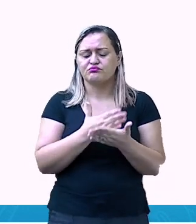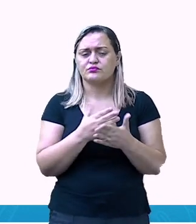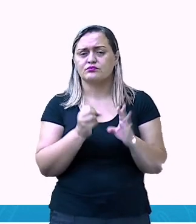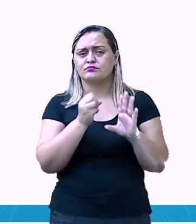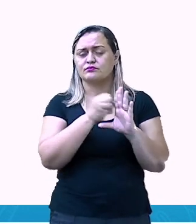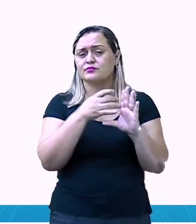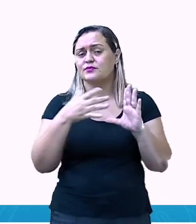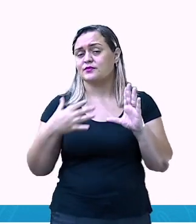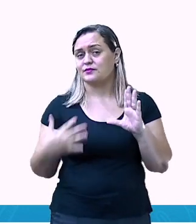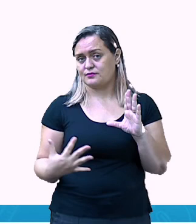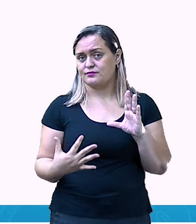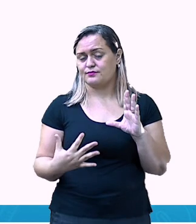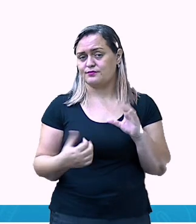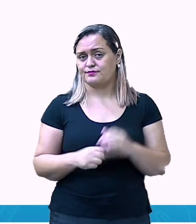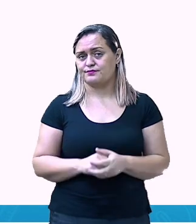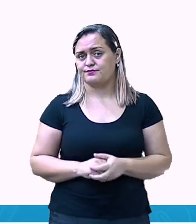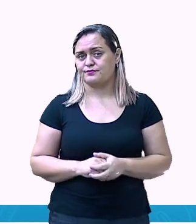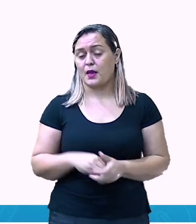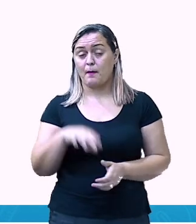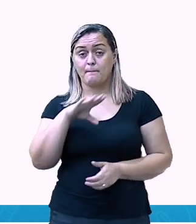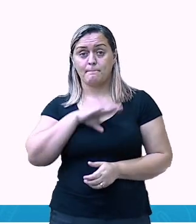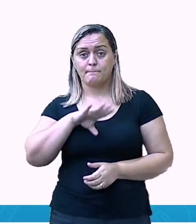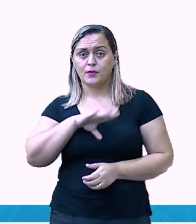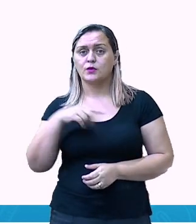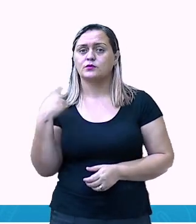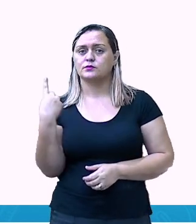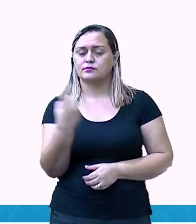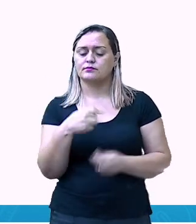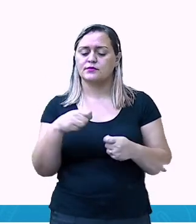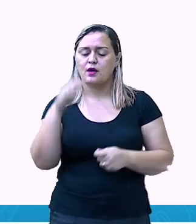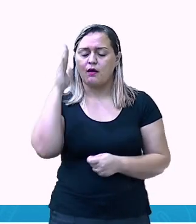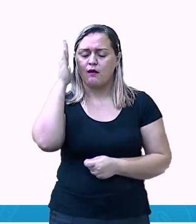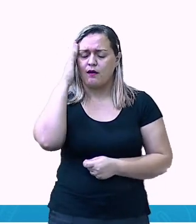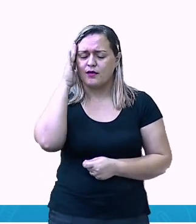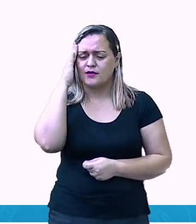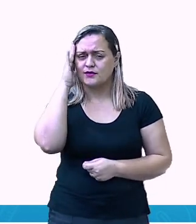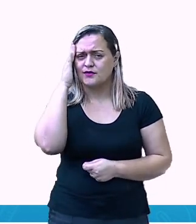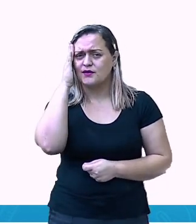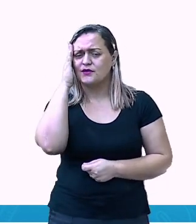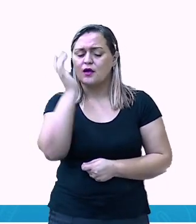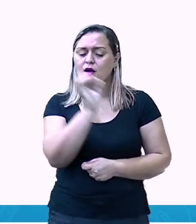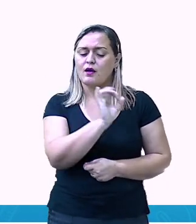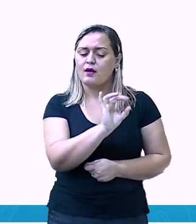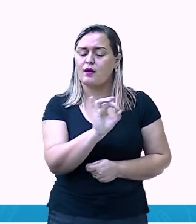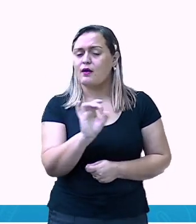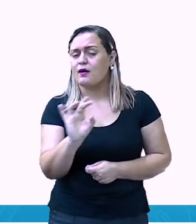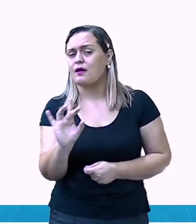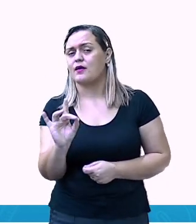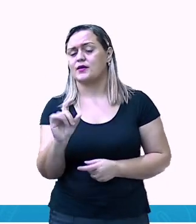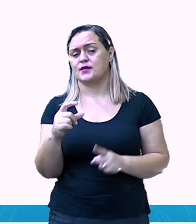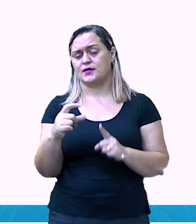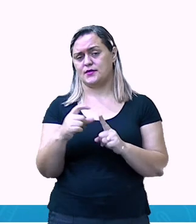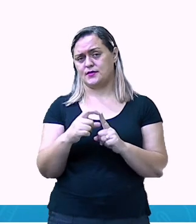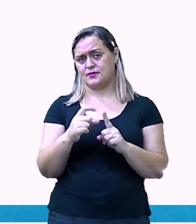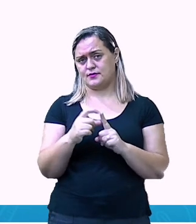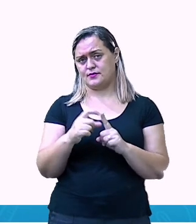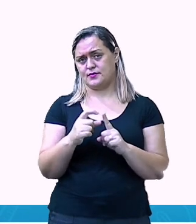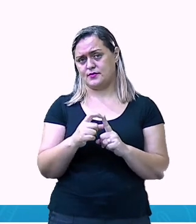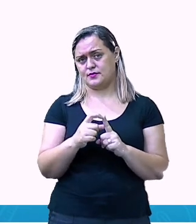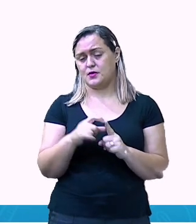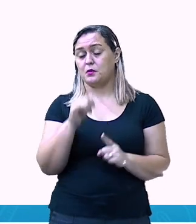importante a gente aprender e entender os contextos de cada palavra. Então, por exemplo, Número